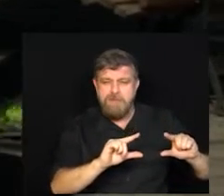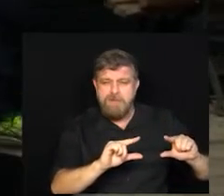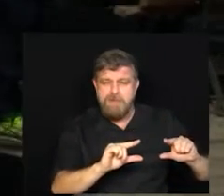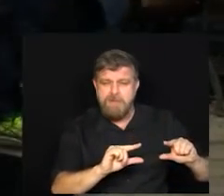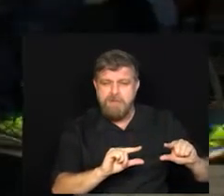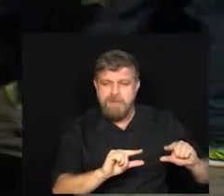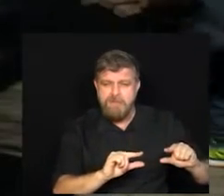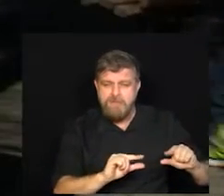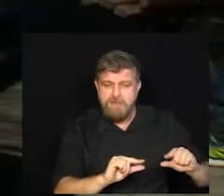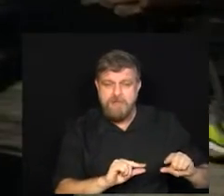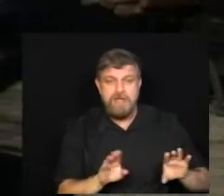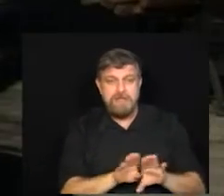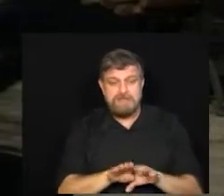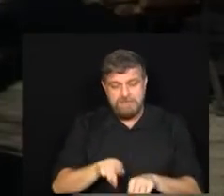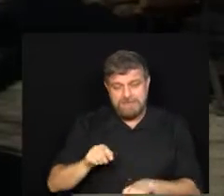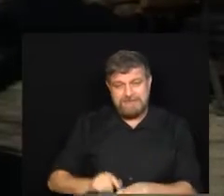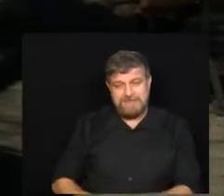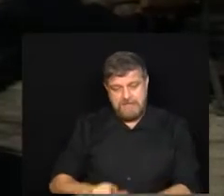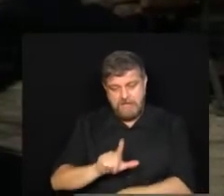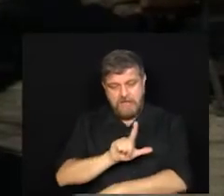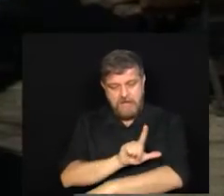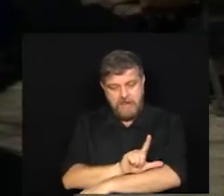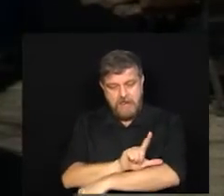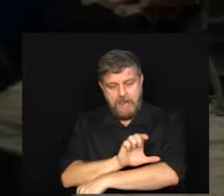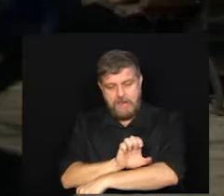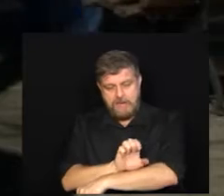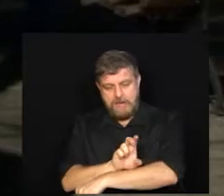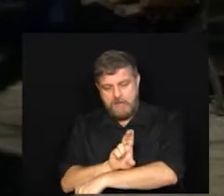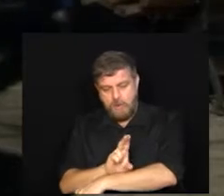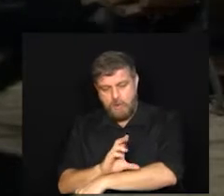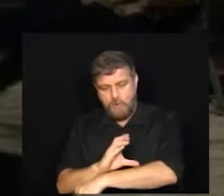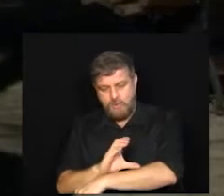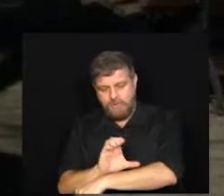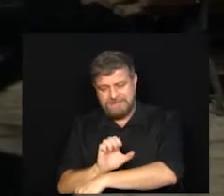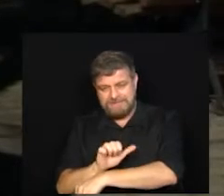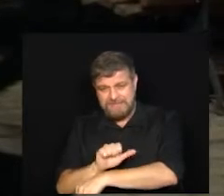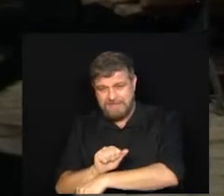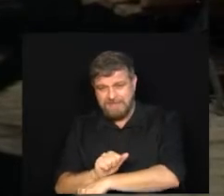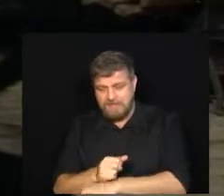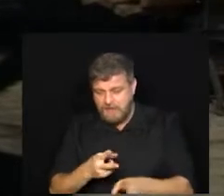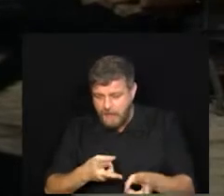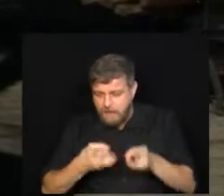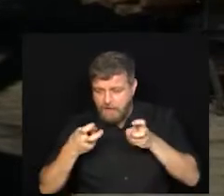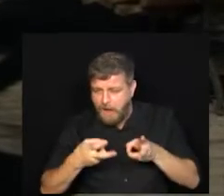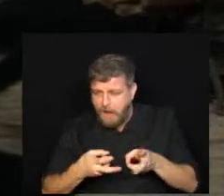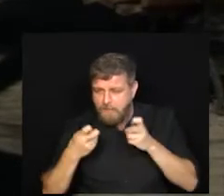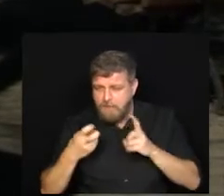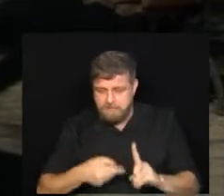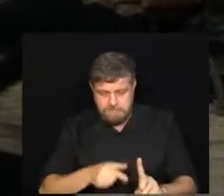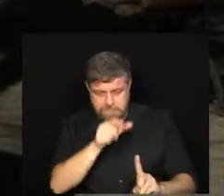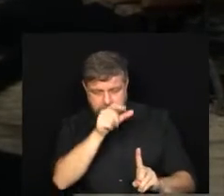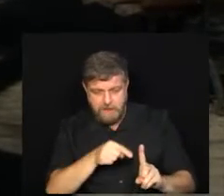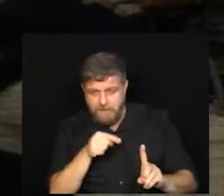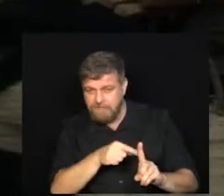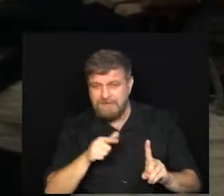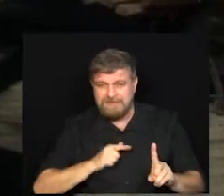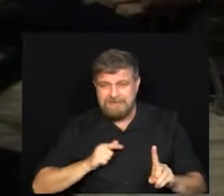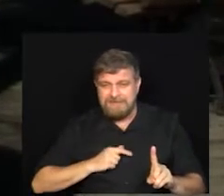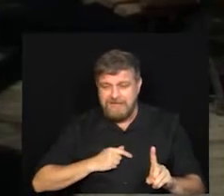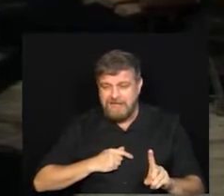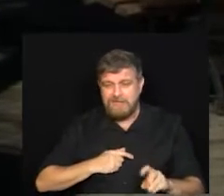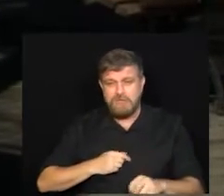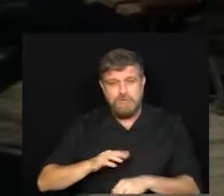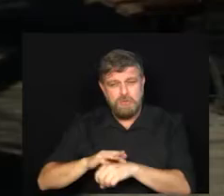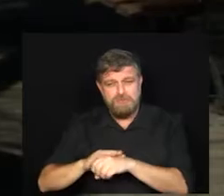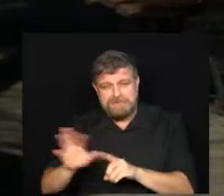E isso leva na leucemia aguda uma série de sintomas relacionados inclusive a aumento de infecção. Se você